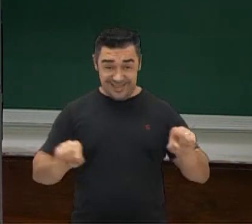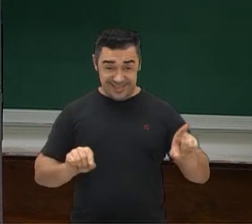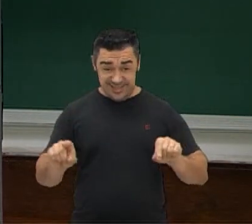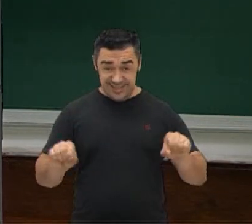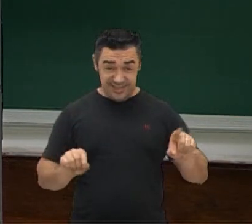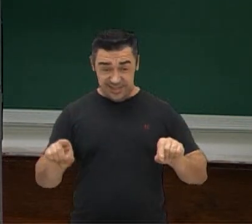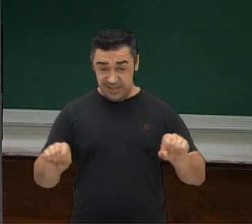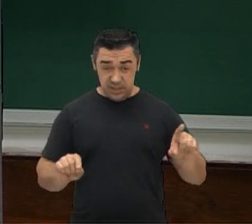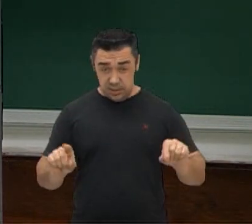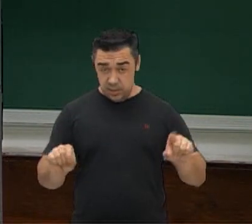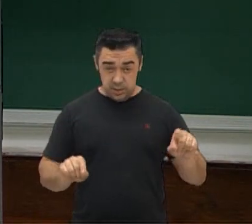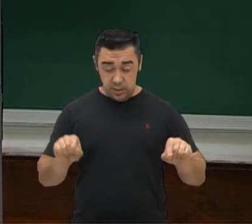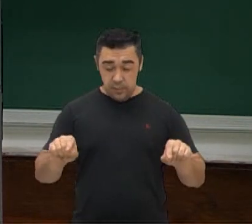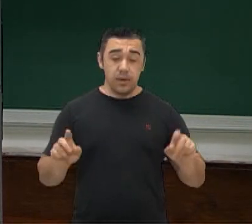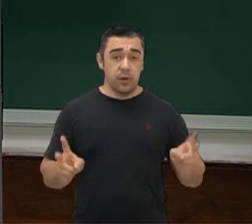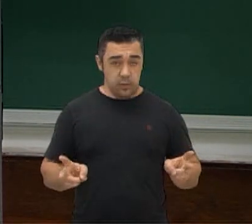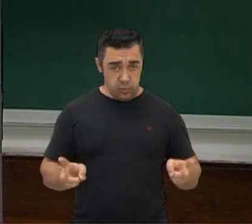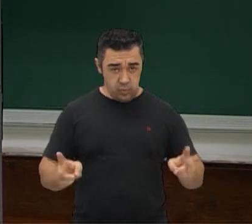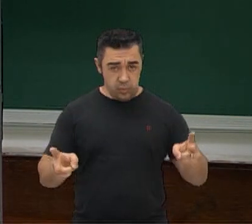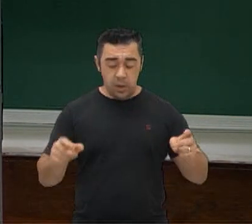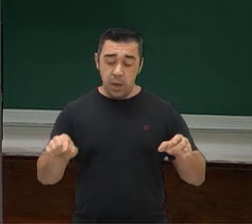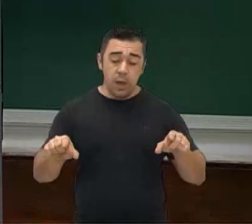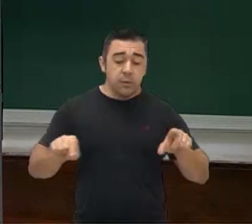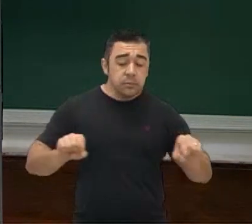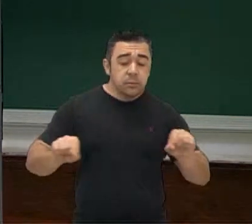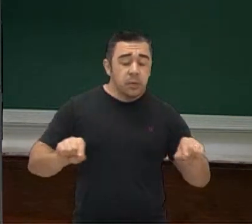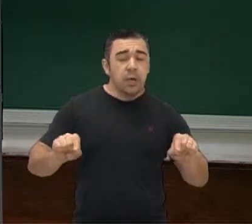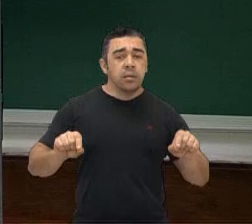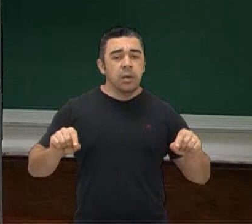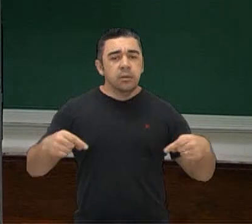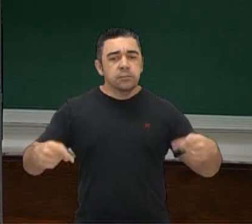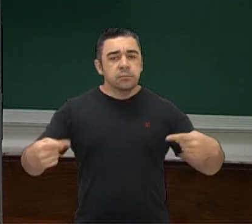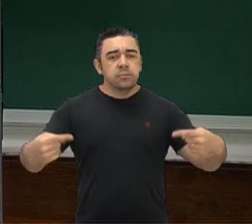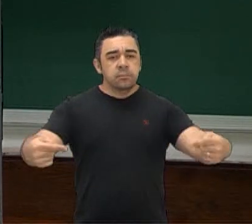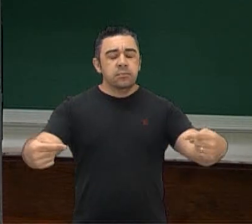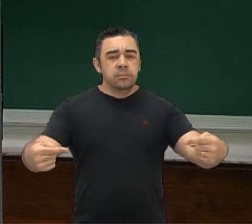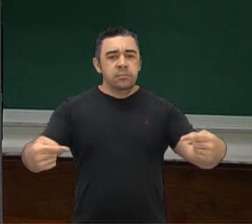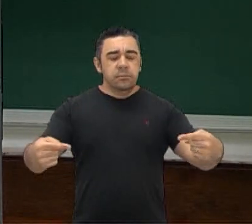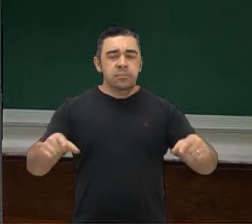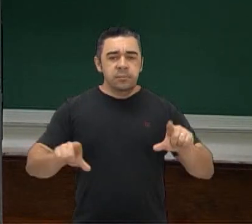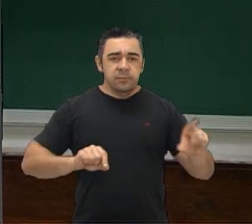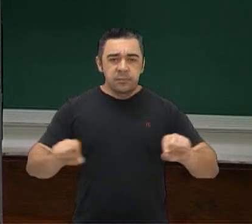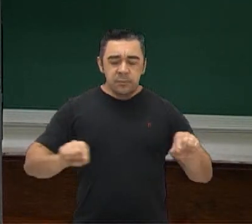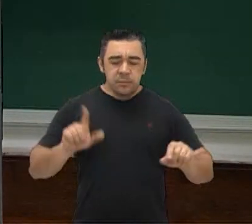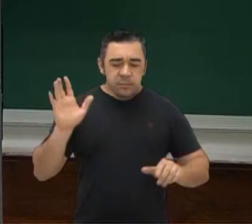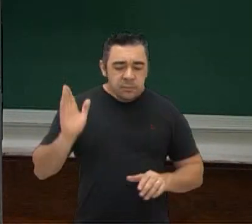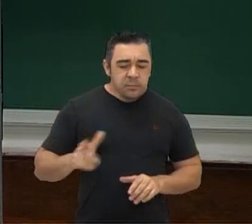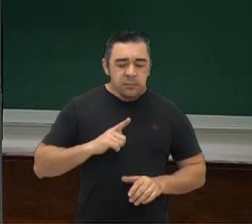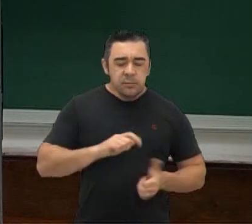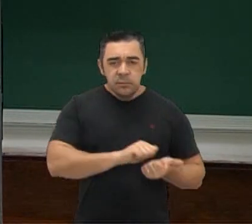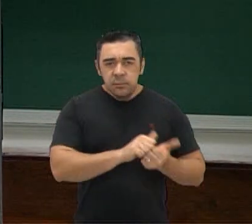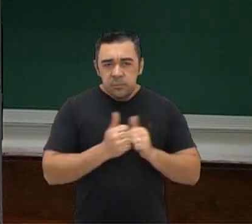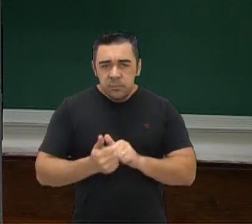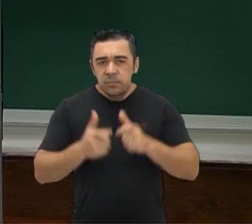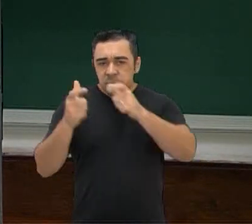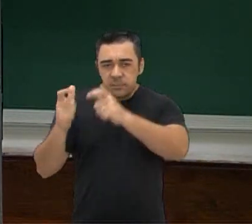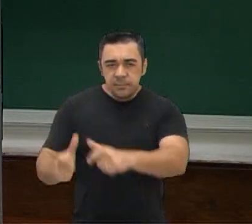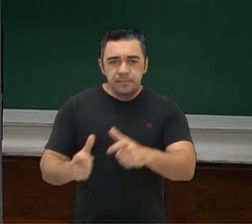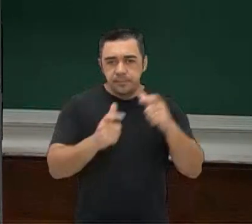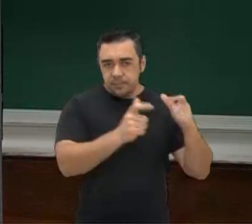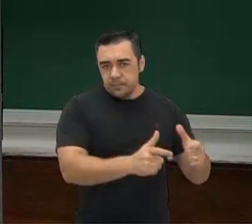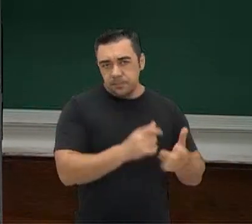natural vai atuar sobre esses organismos que sofreram mutações diferentes ou não, né? E selecionando aqueles mais adaptados a cada meio, né?